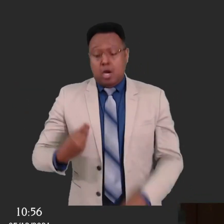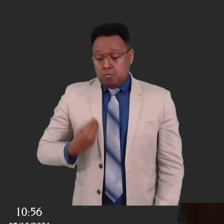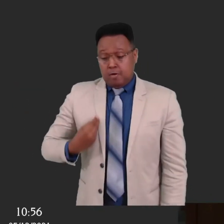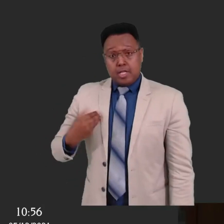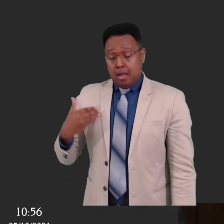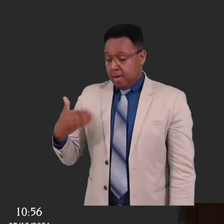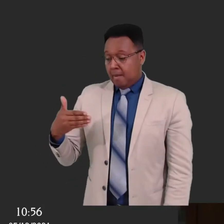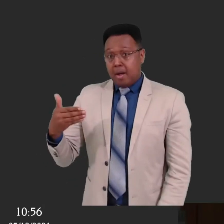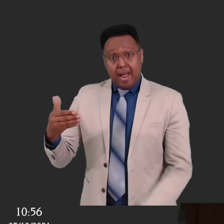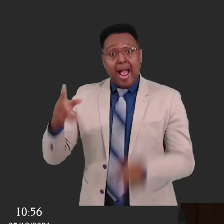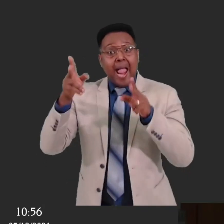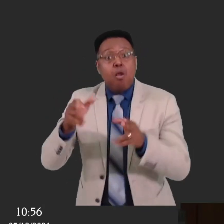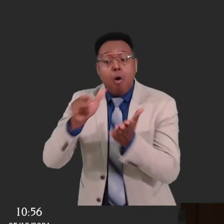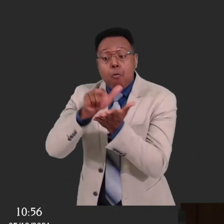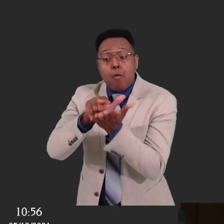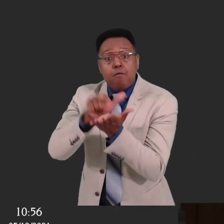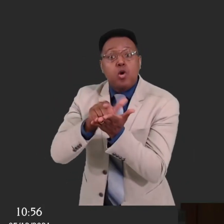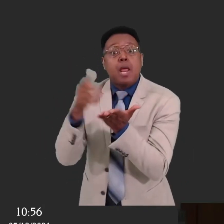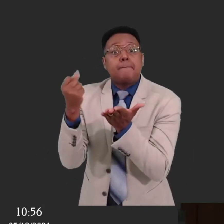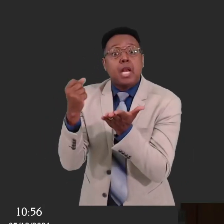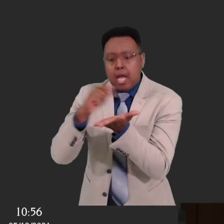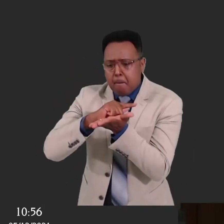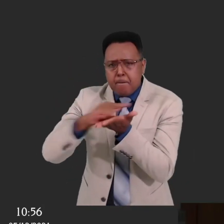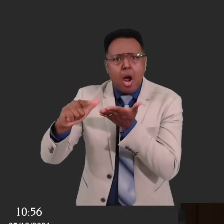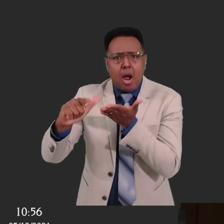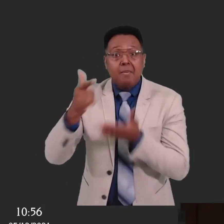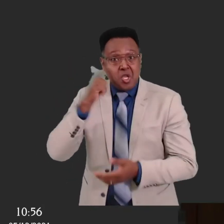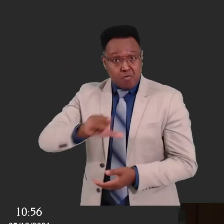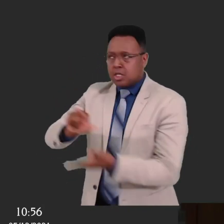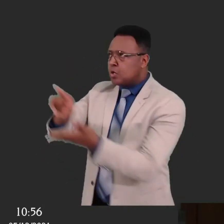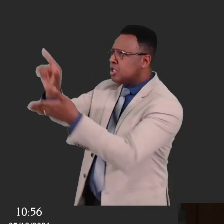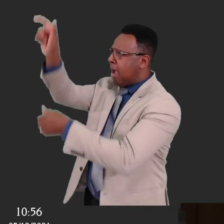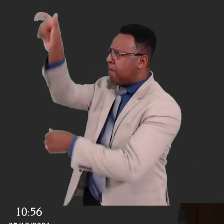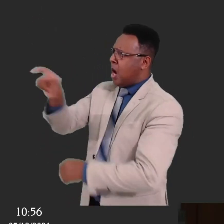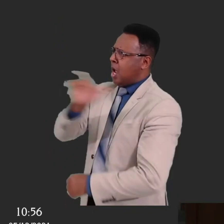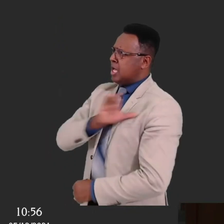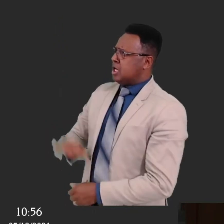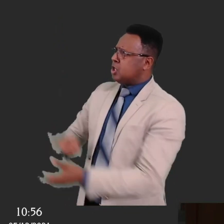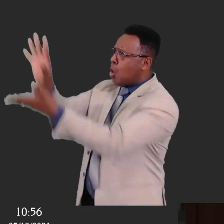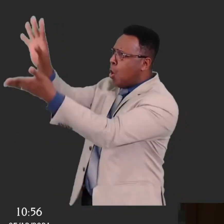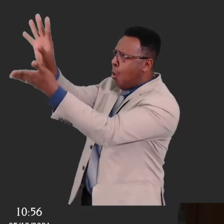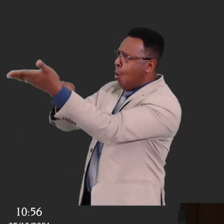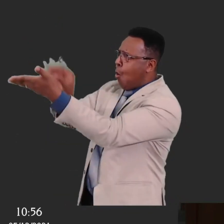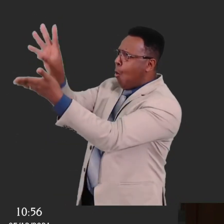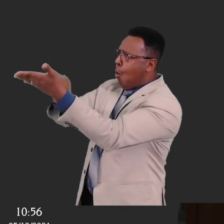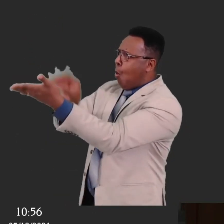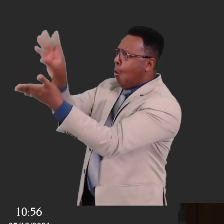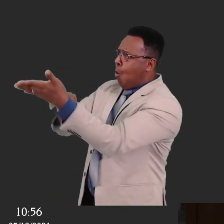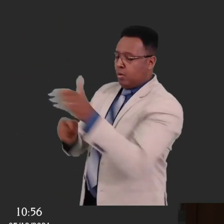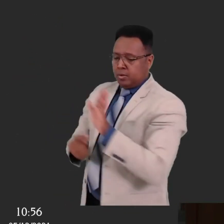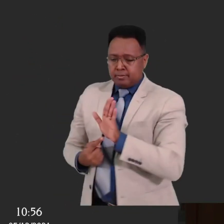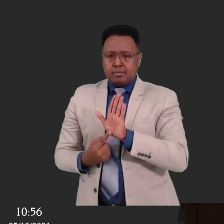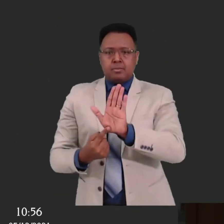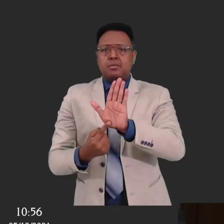vida sob a imagem de Cristo projetada. Não dá para revelar porque a sujeira não deixa.